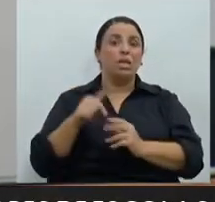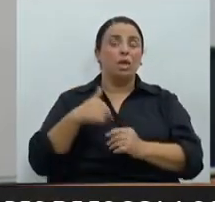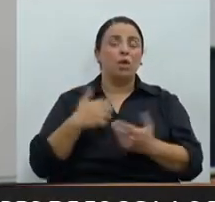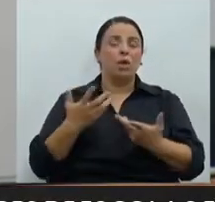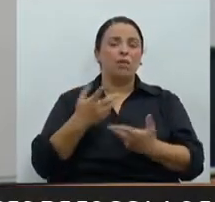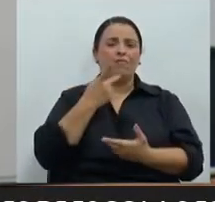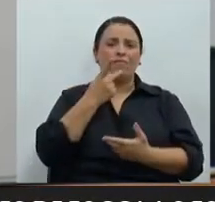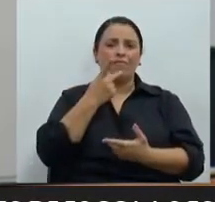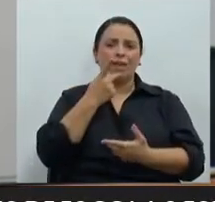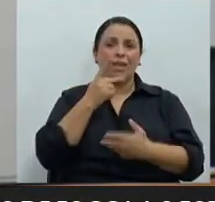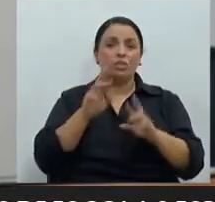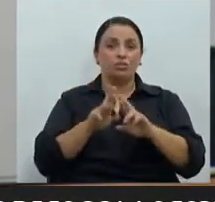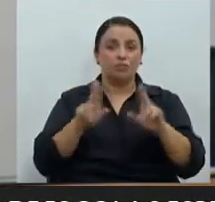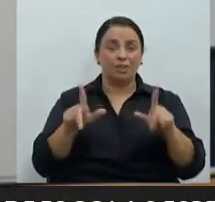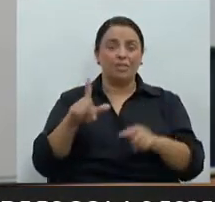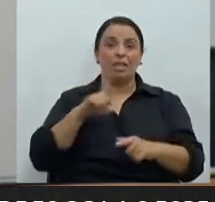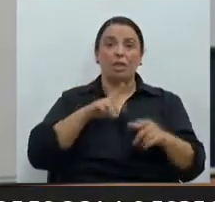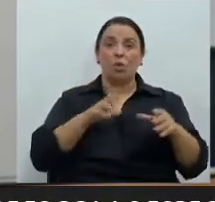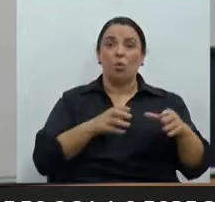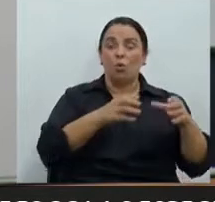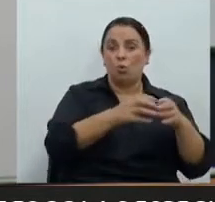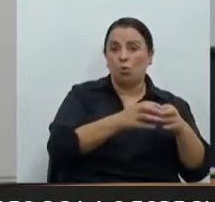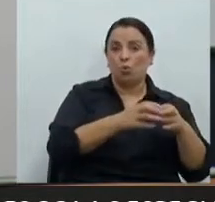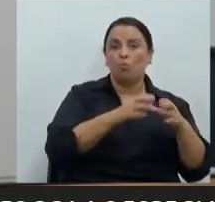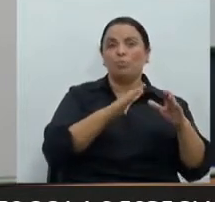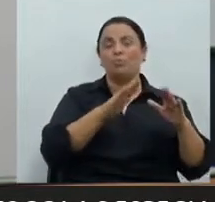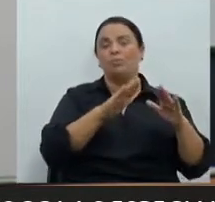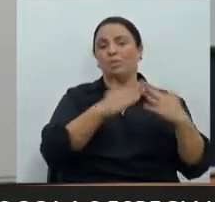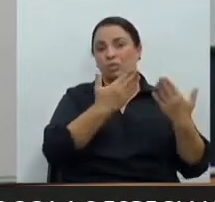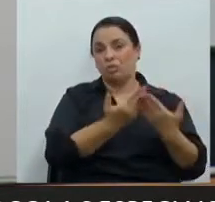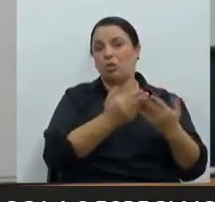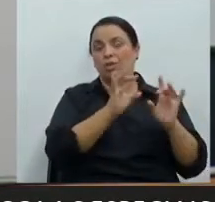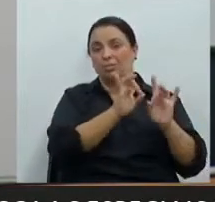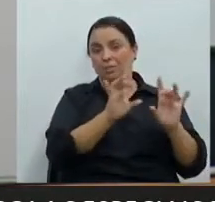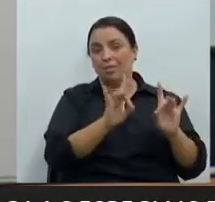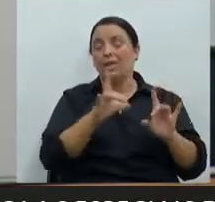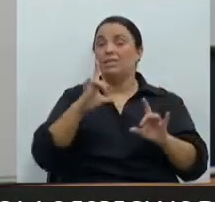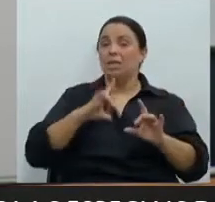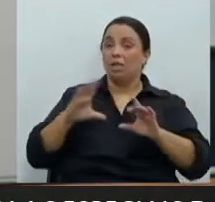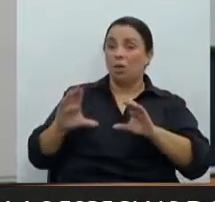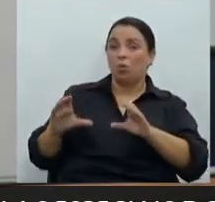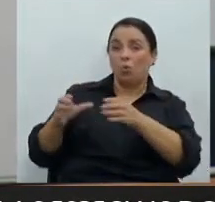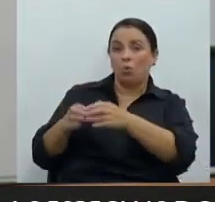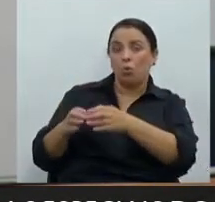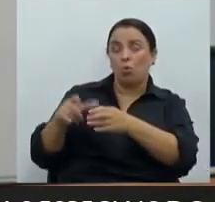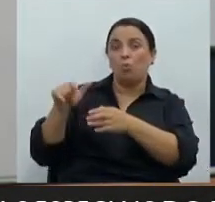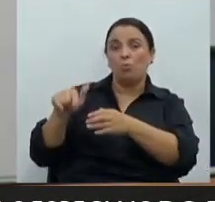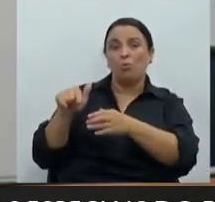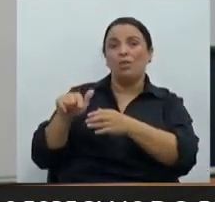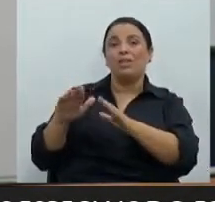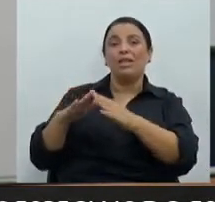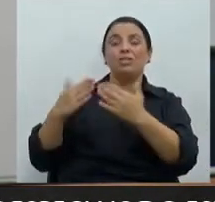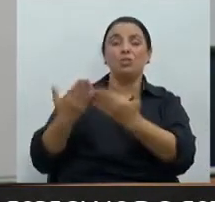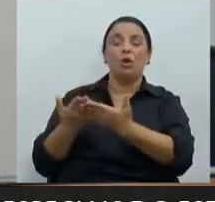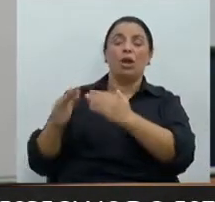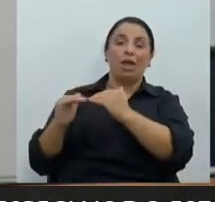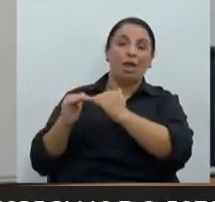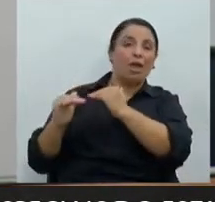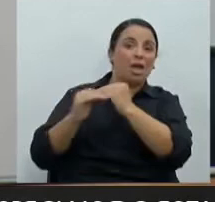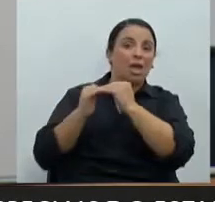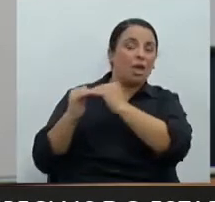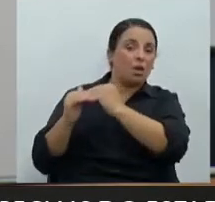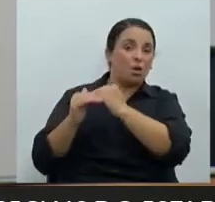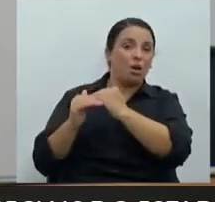aqui um grupo das escolas especiais e temos também a escola regular, que